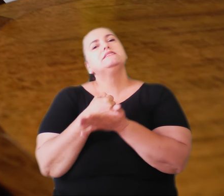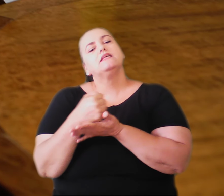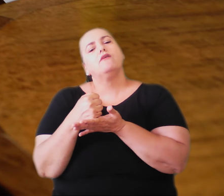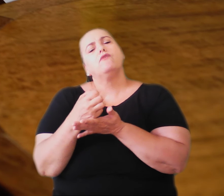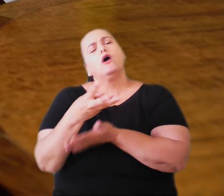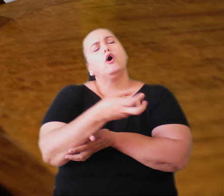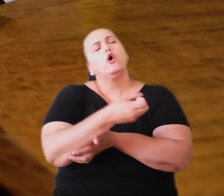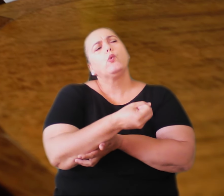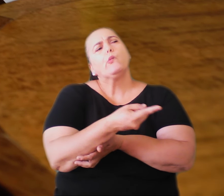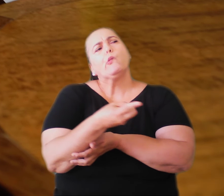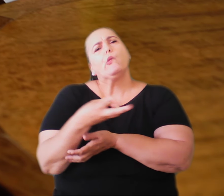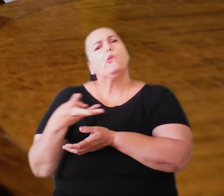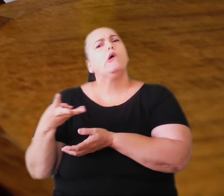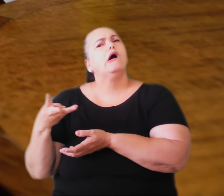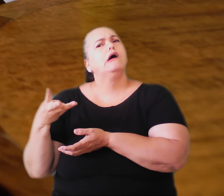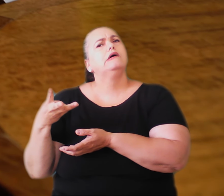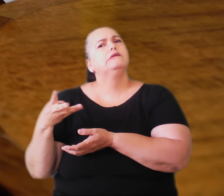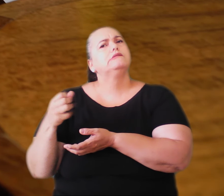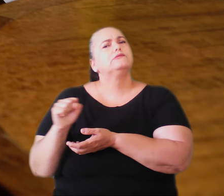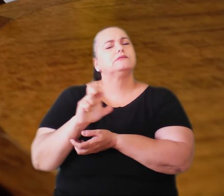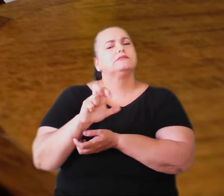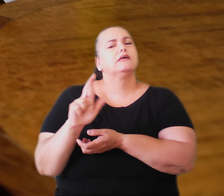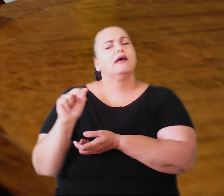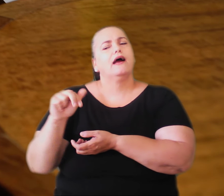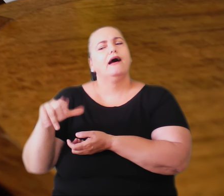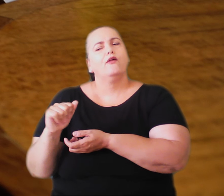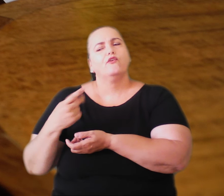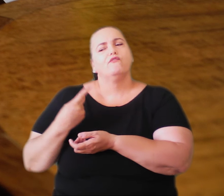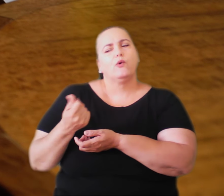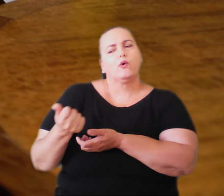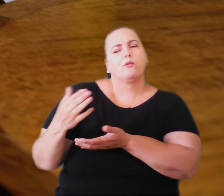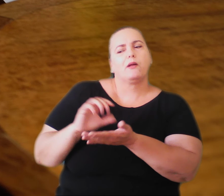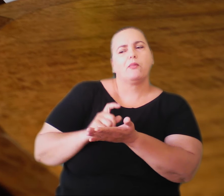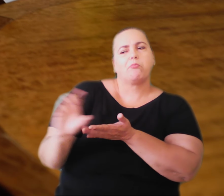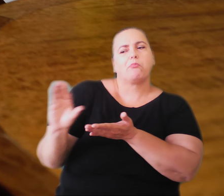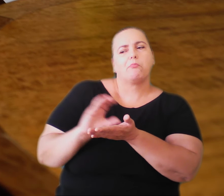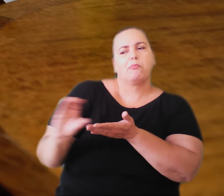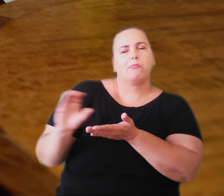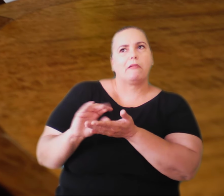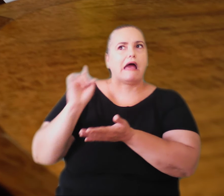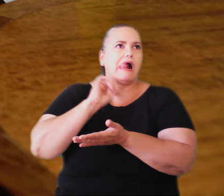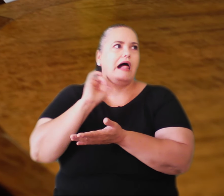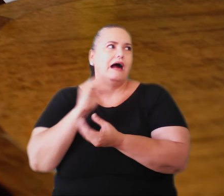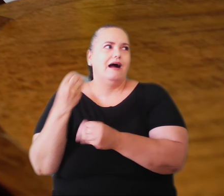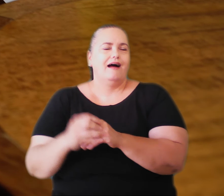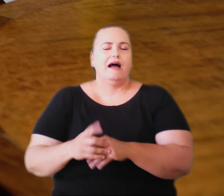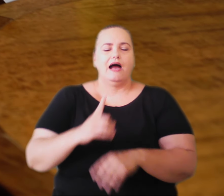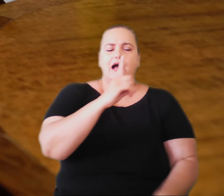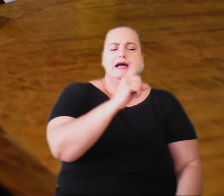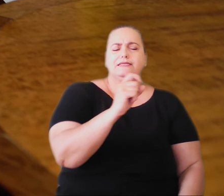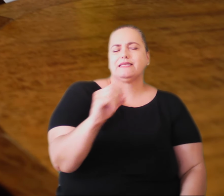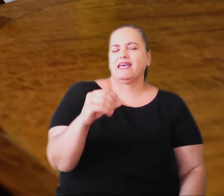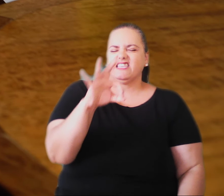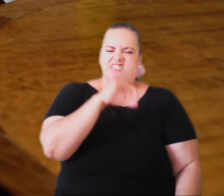quanto os serranos estão cobrando? Lá do Mato Grosso, há 100 salários